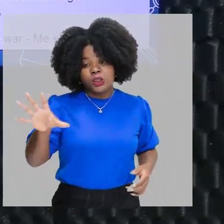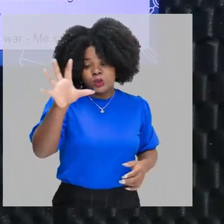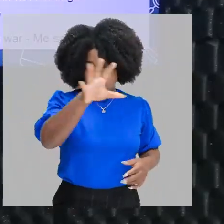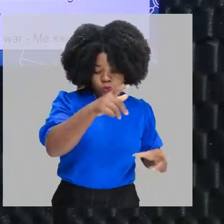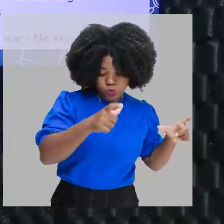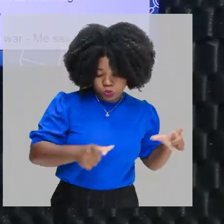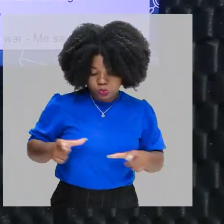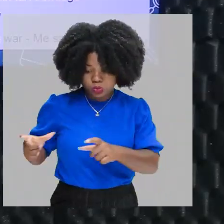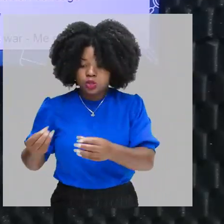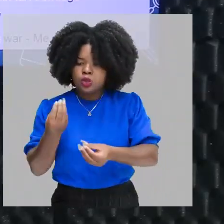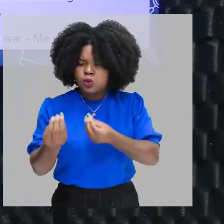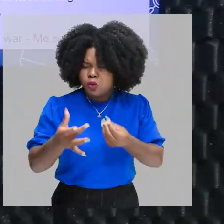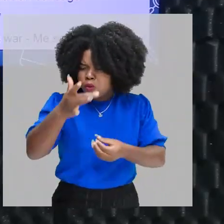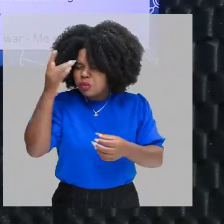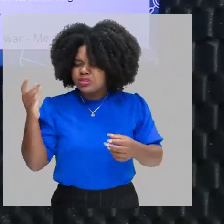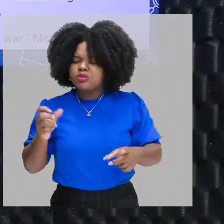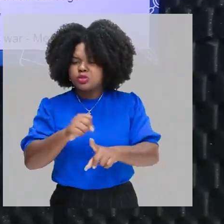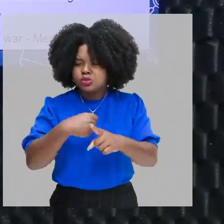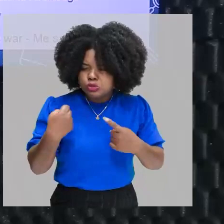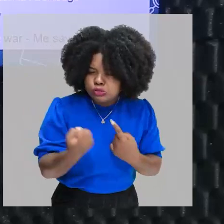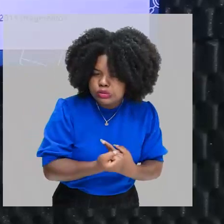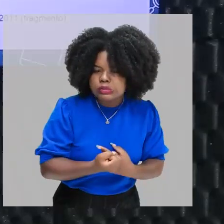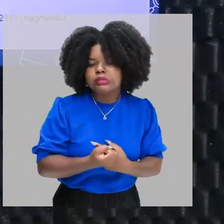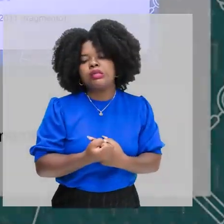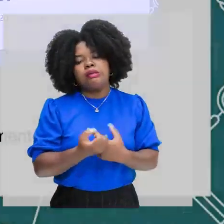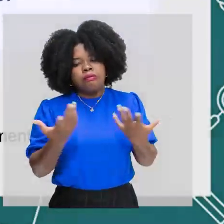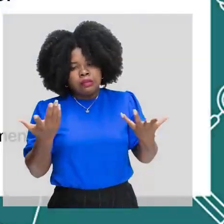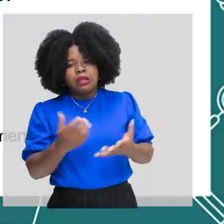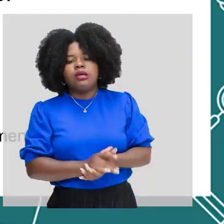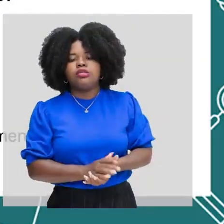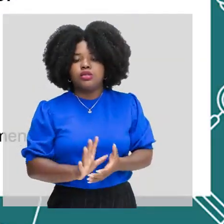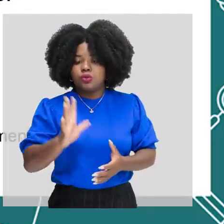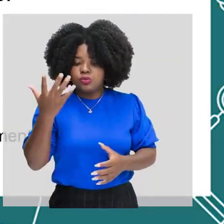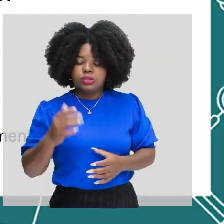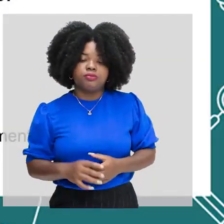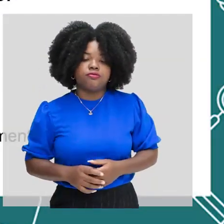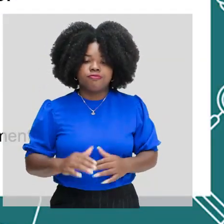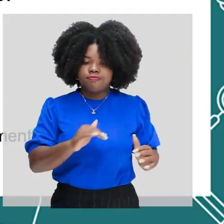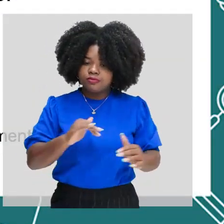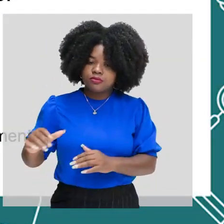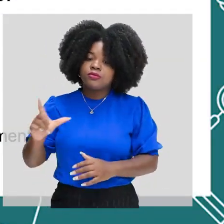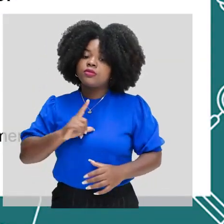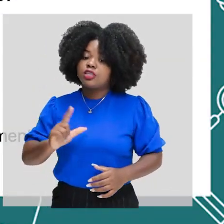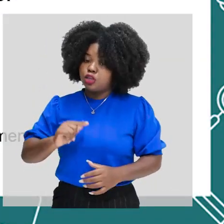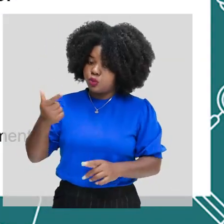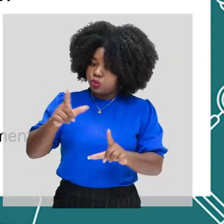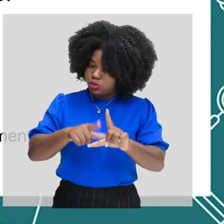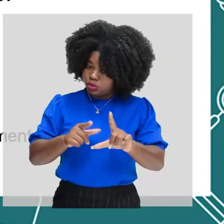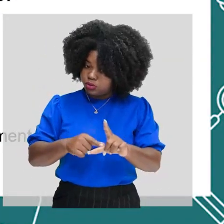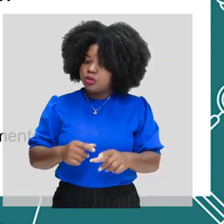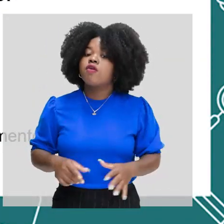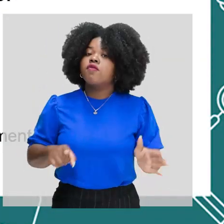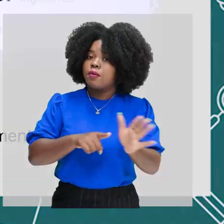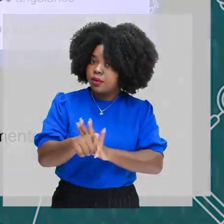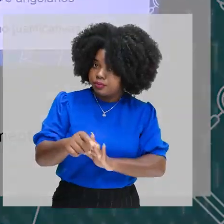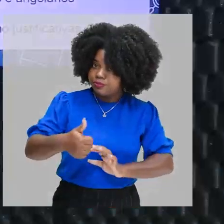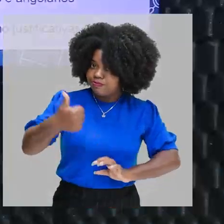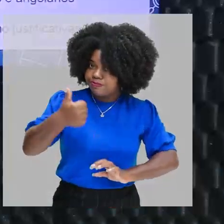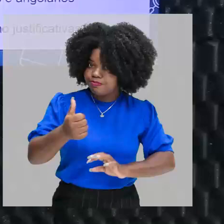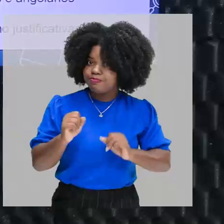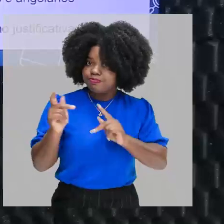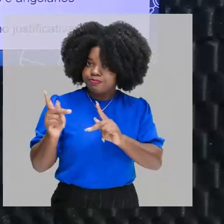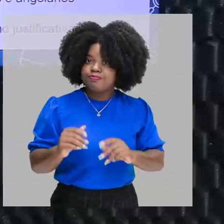pessoas lidam com esse evento, com o evento ou fenômeno da guerra. Aqui tem o restante da letra, eu vou para a questão primeiro, para